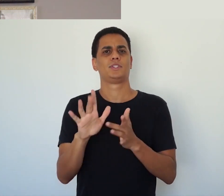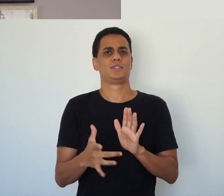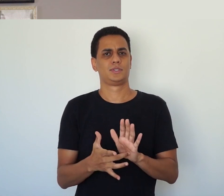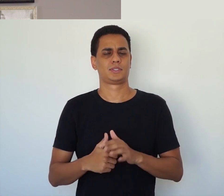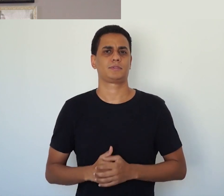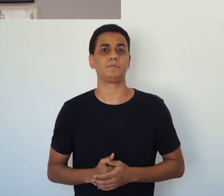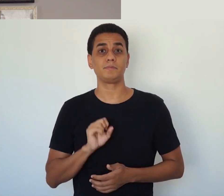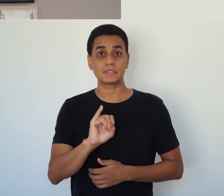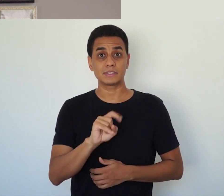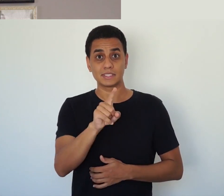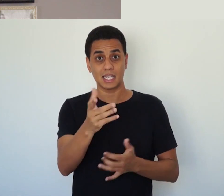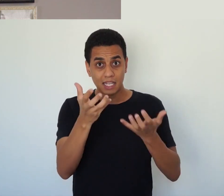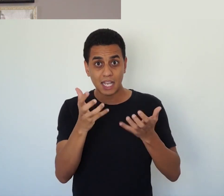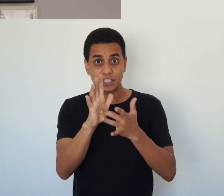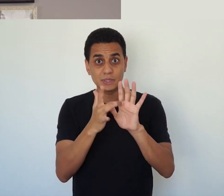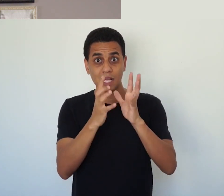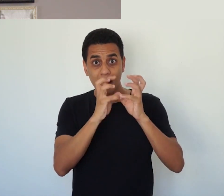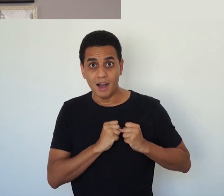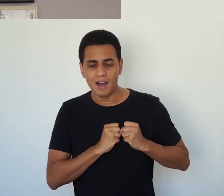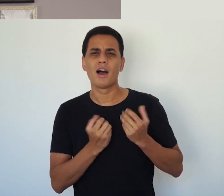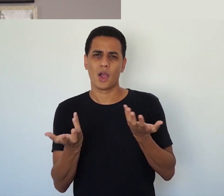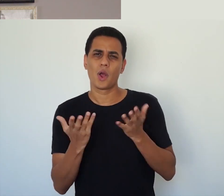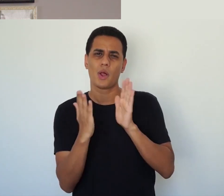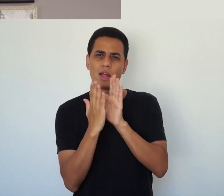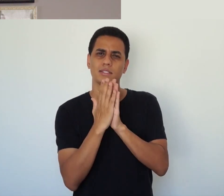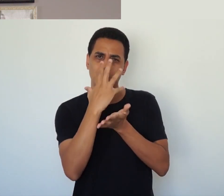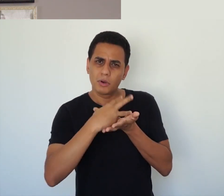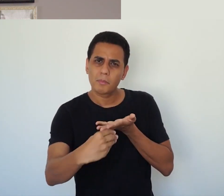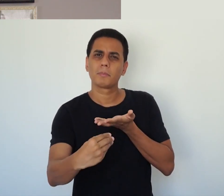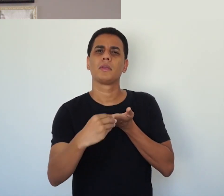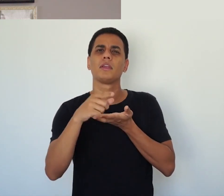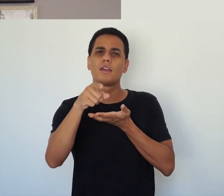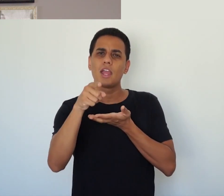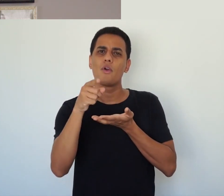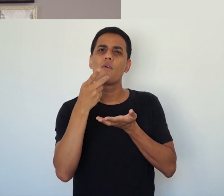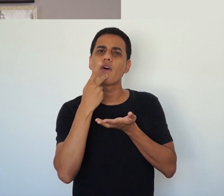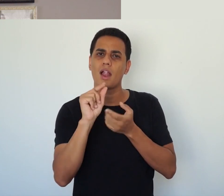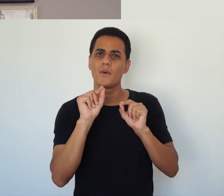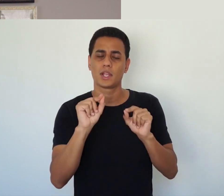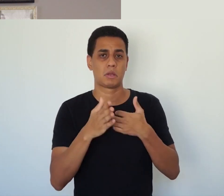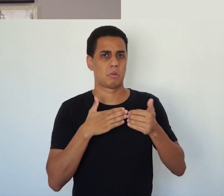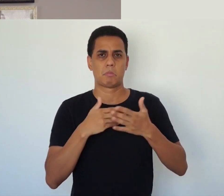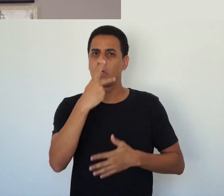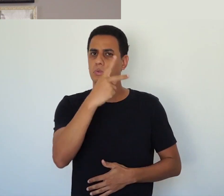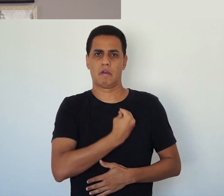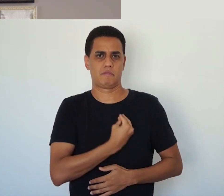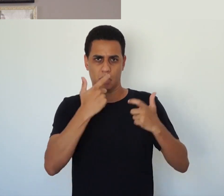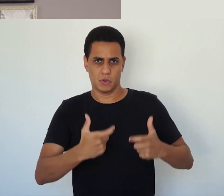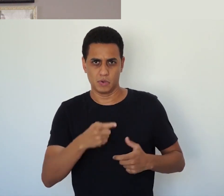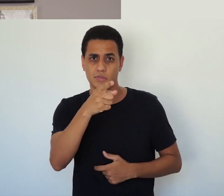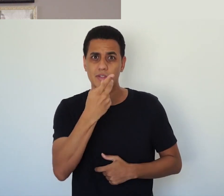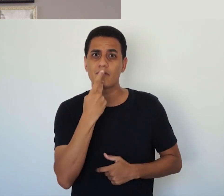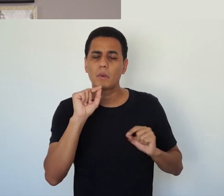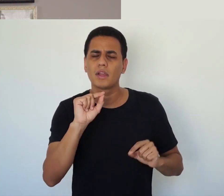com Ele, experimentando o poder dEle diariamente na sua vida. Se você quer entregar a sua vida a Jesus, faz essa oração comigo agora,